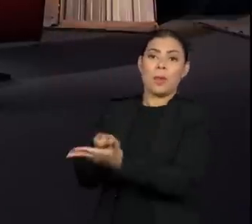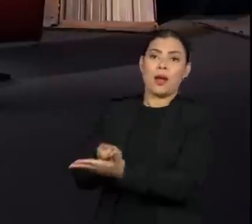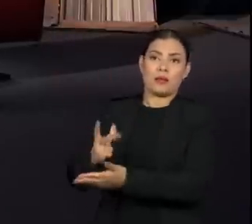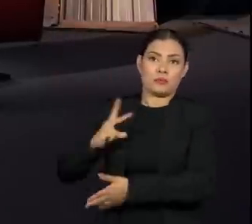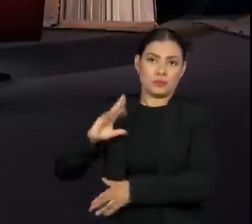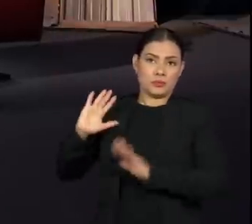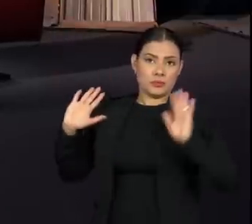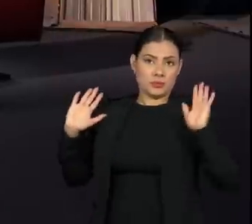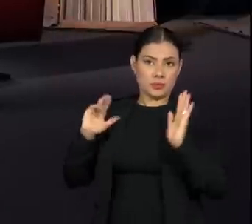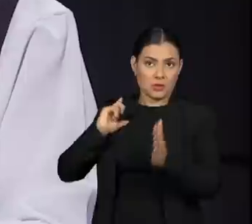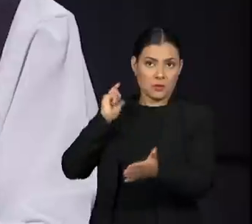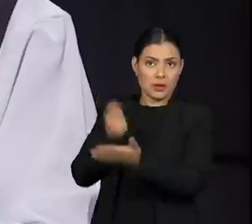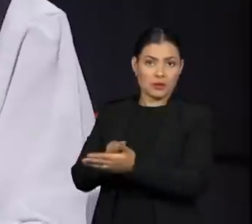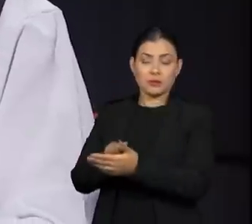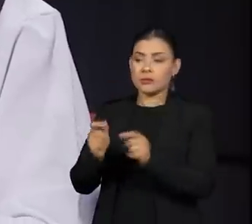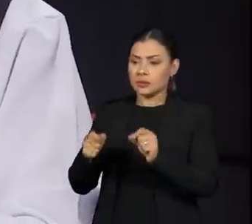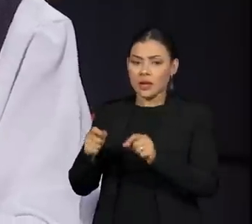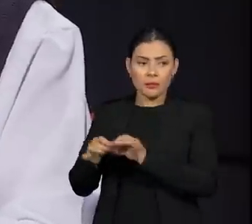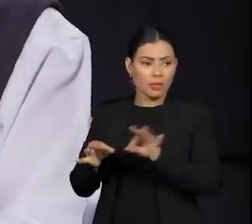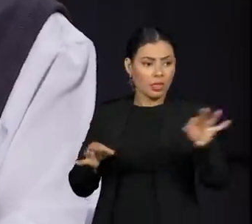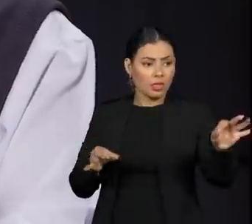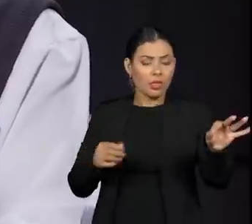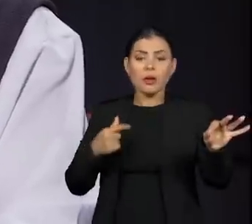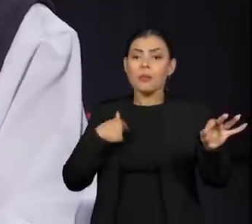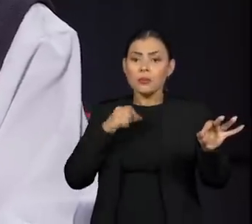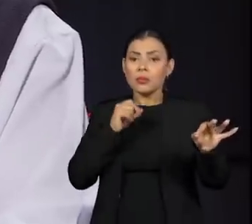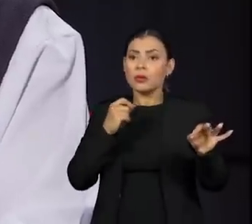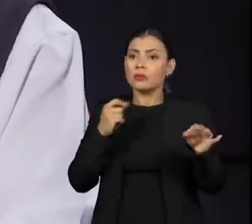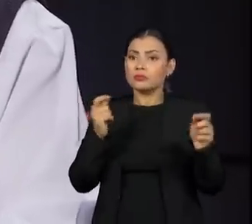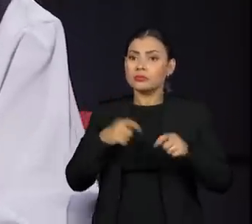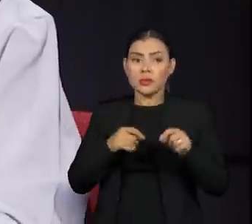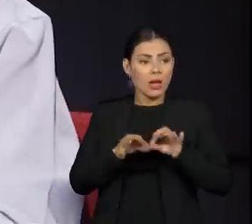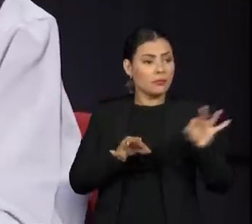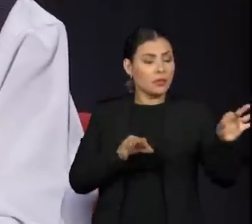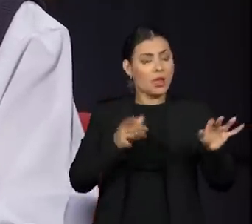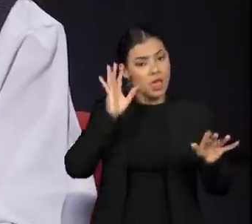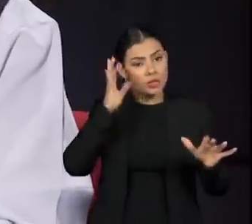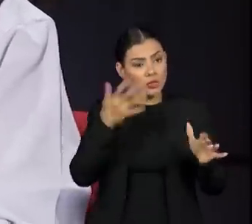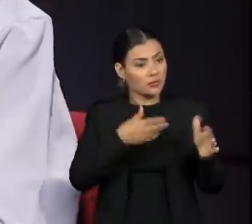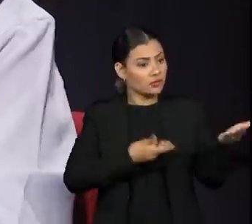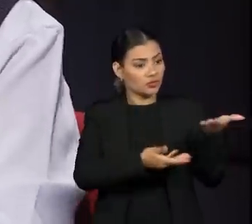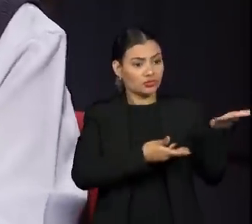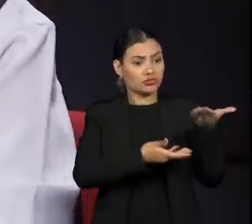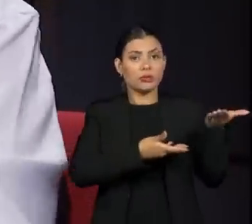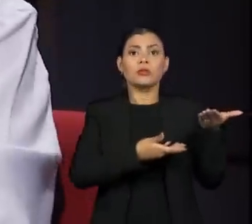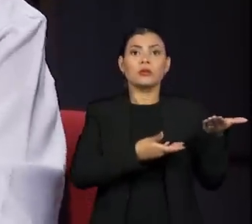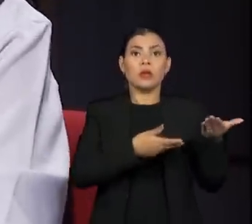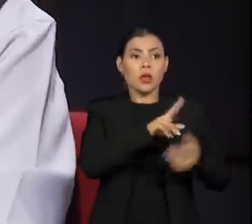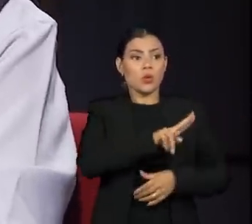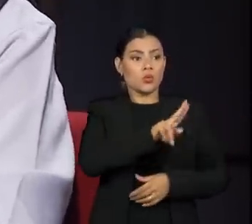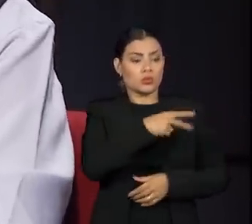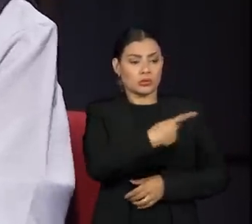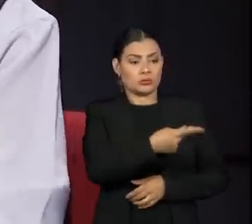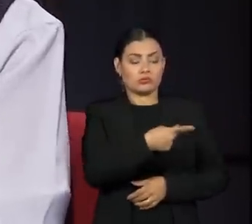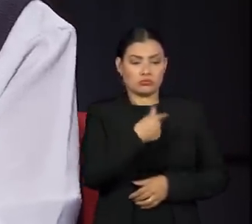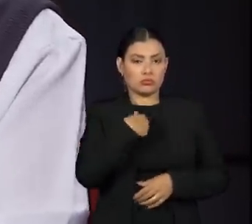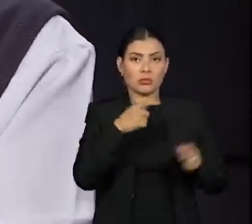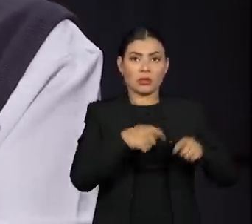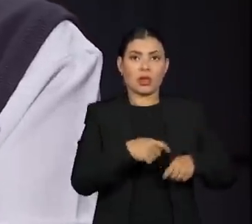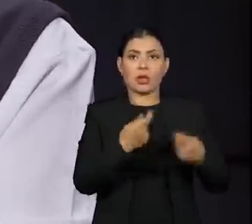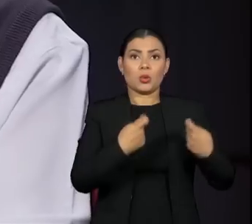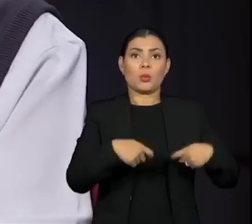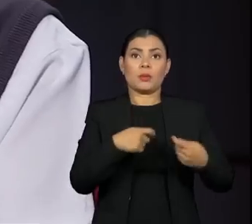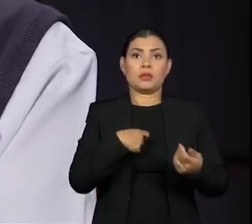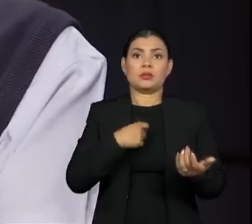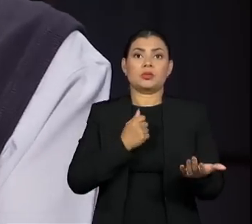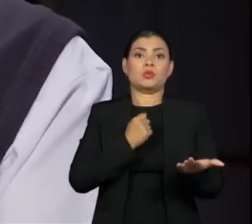a mesma quantidade se eu posso ir até lá por que que eu não desconto isso aí e eu resolvo com ele diretamente então entre eu e ele põe uma linha não preciso